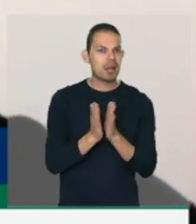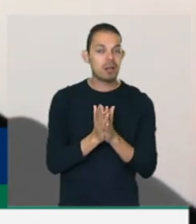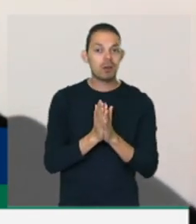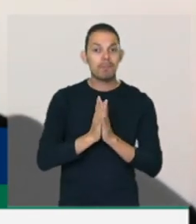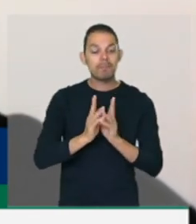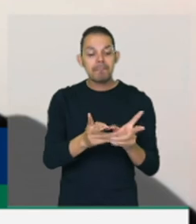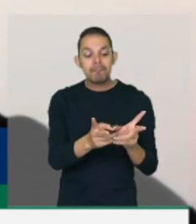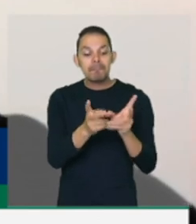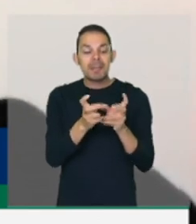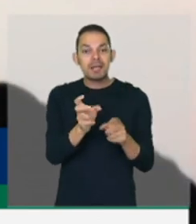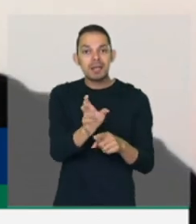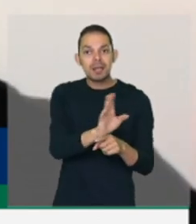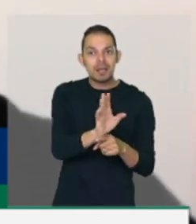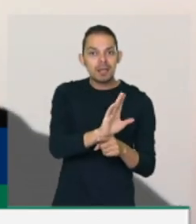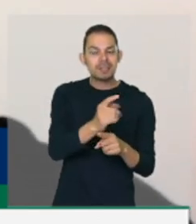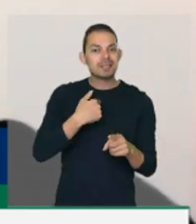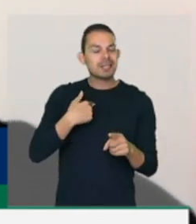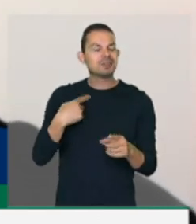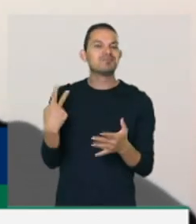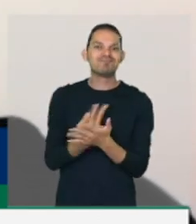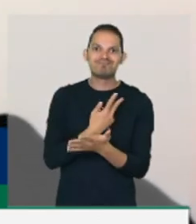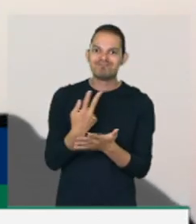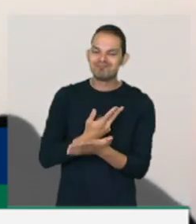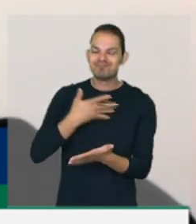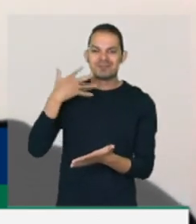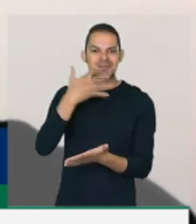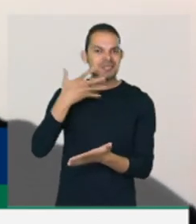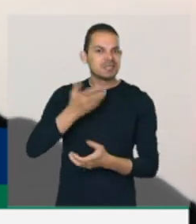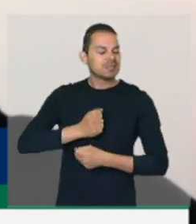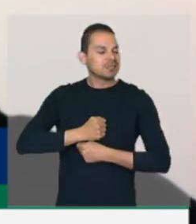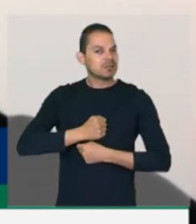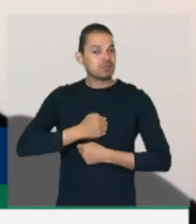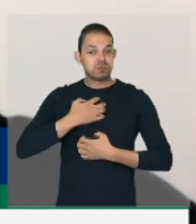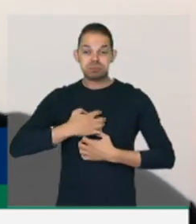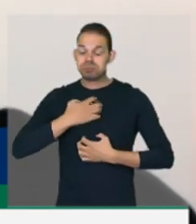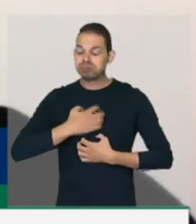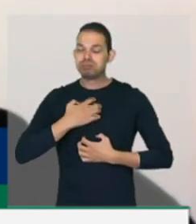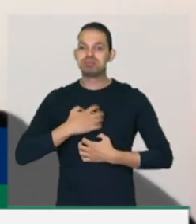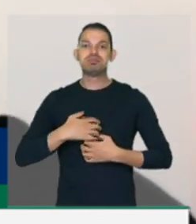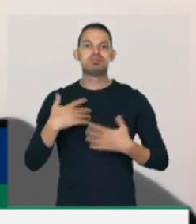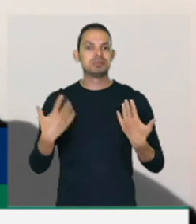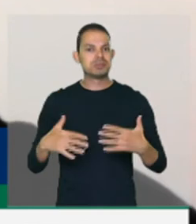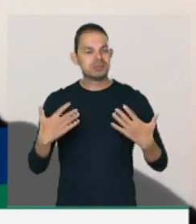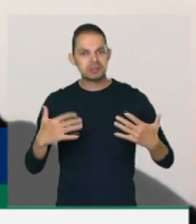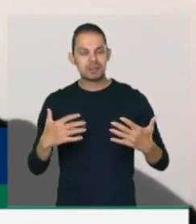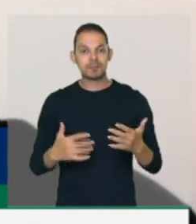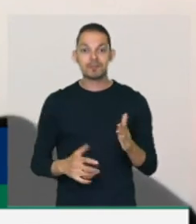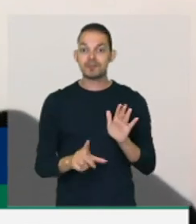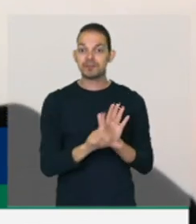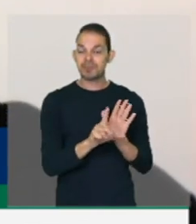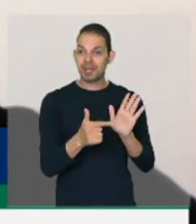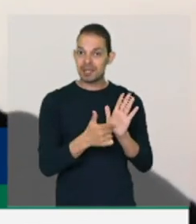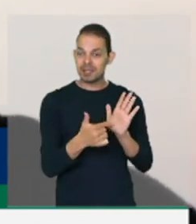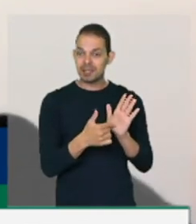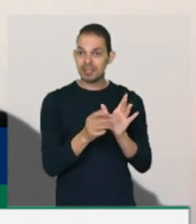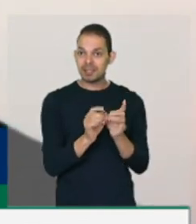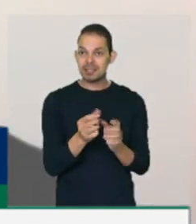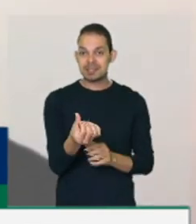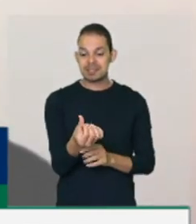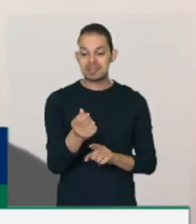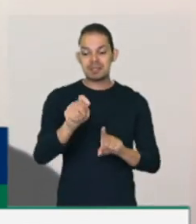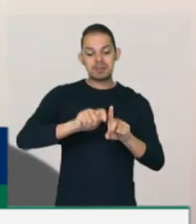perceberam que me excedi de fato na fala. Um momento passional, não cabe explicar que a lei nos entrega 6 meses